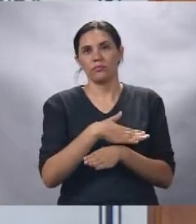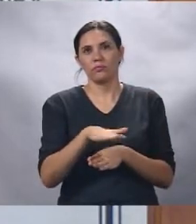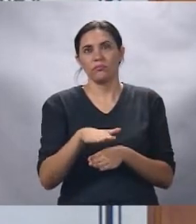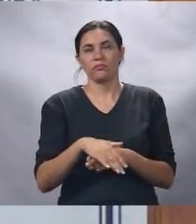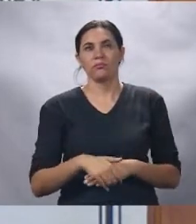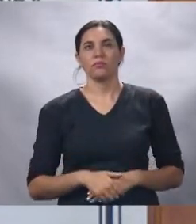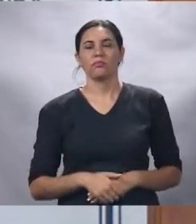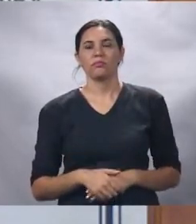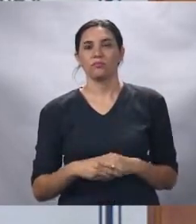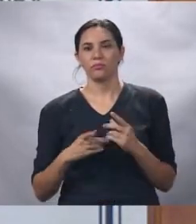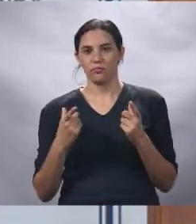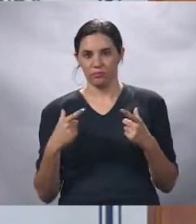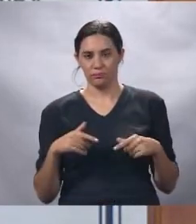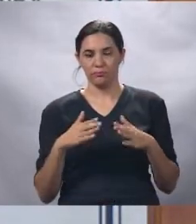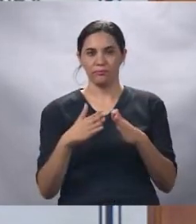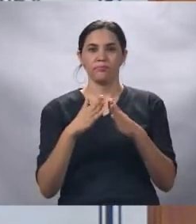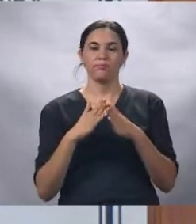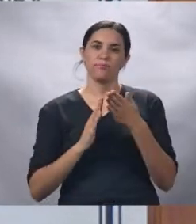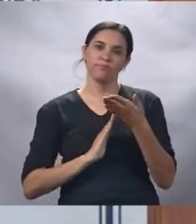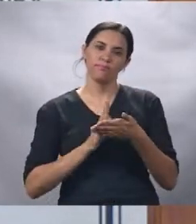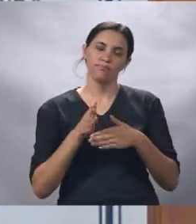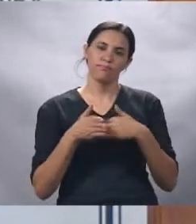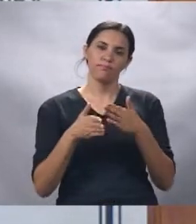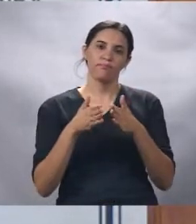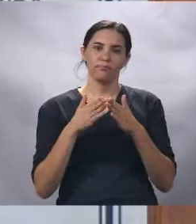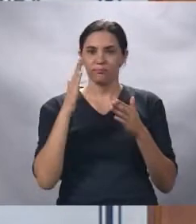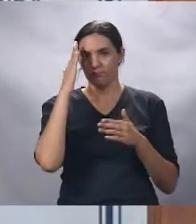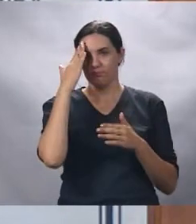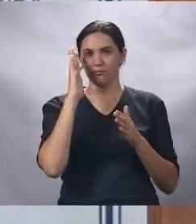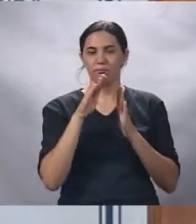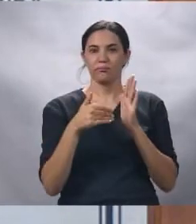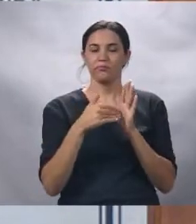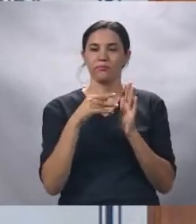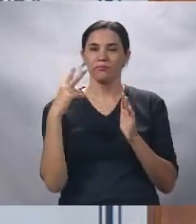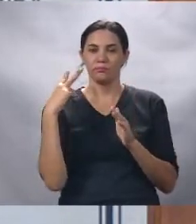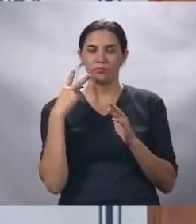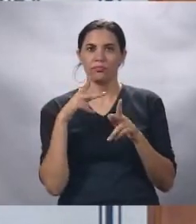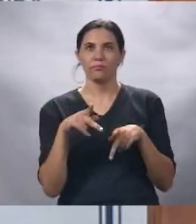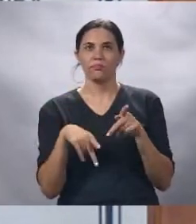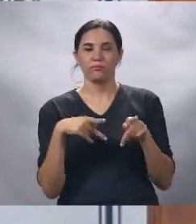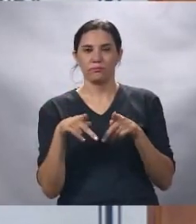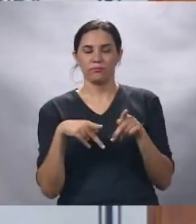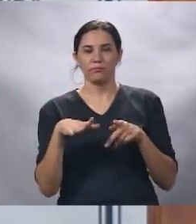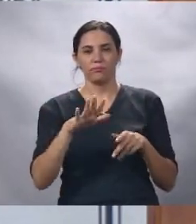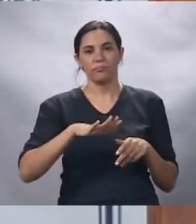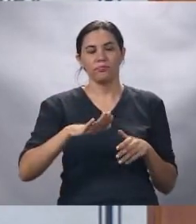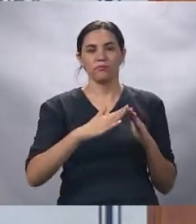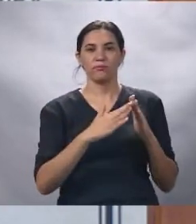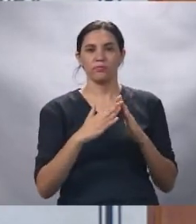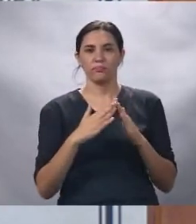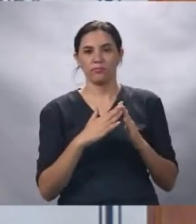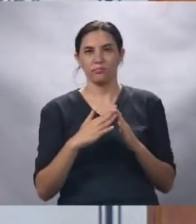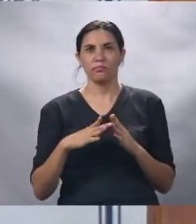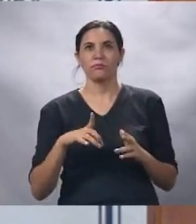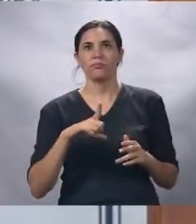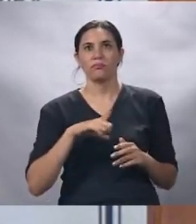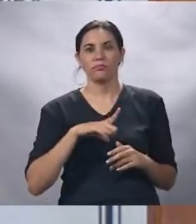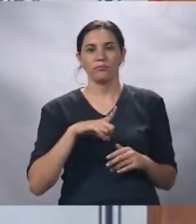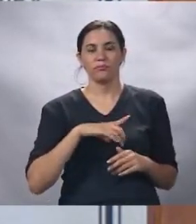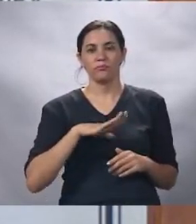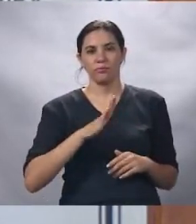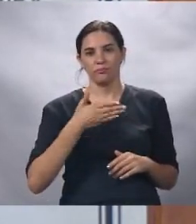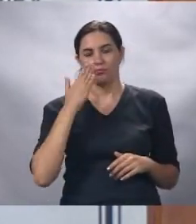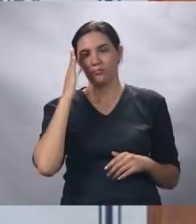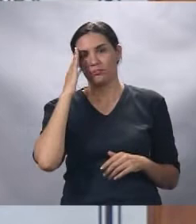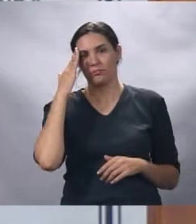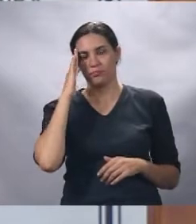local. Portanto, peço a aprovação, peço a compreensão de todos. O povo daquela região, ele já tem essa compreensão,